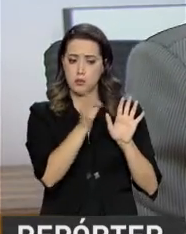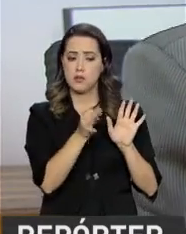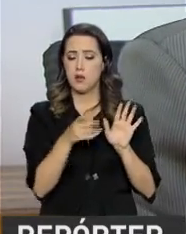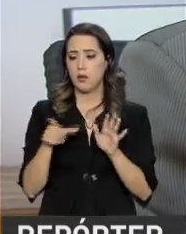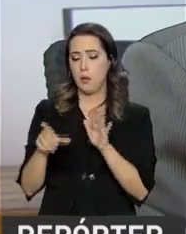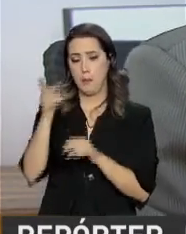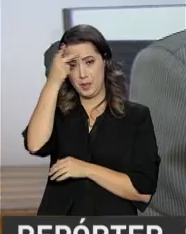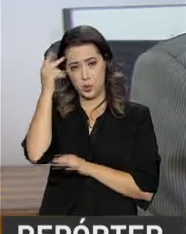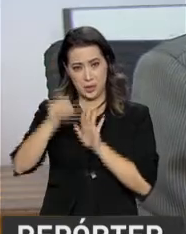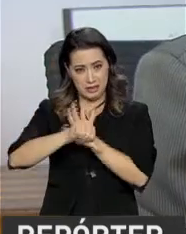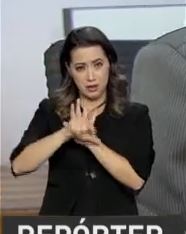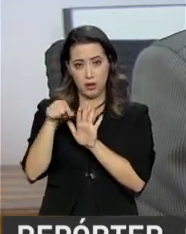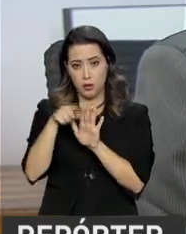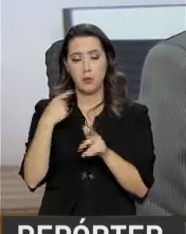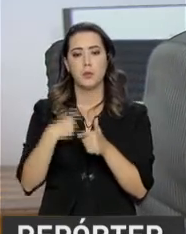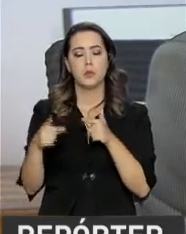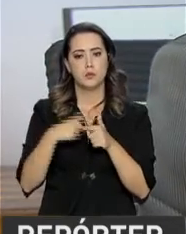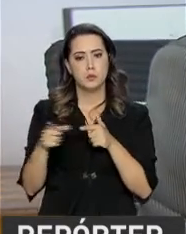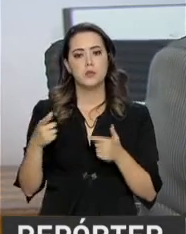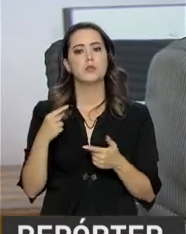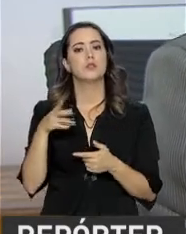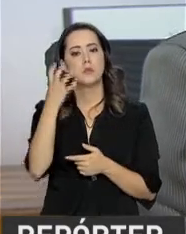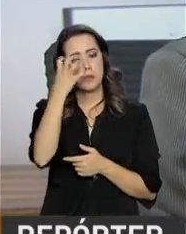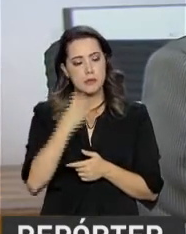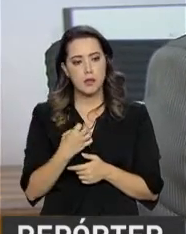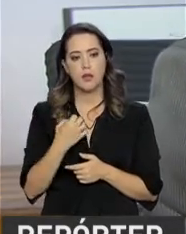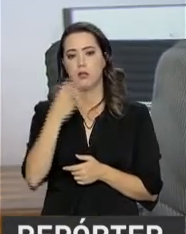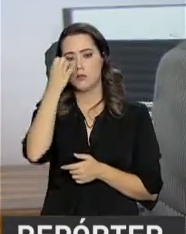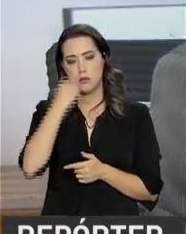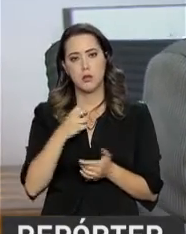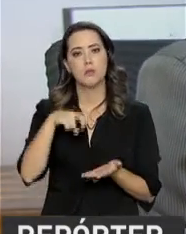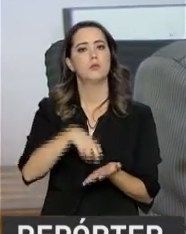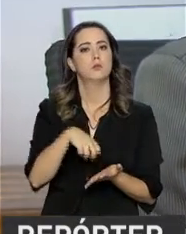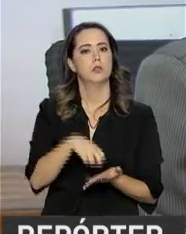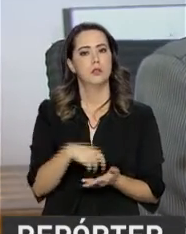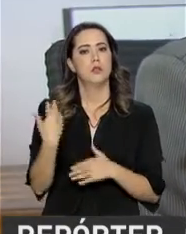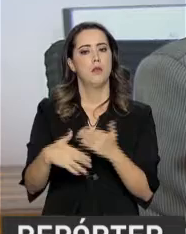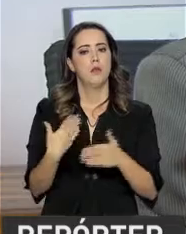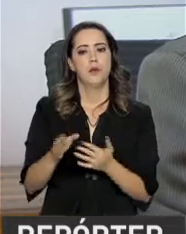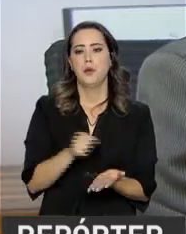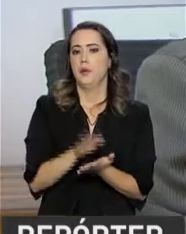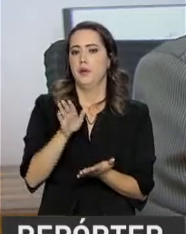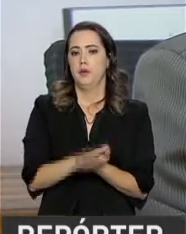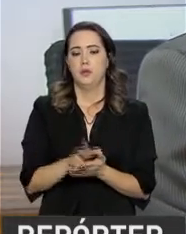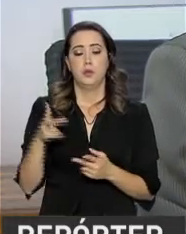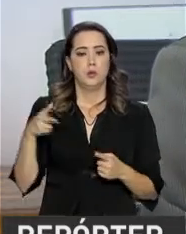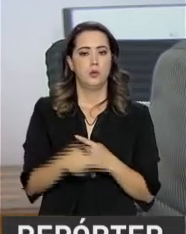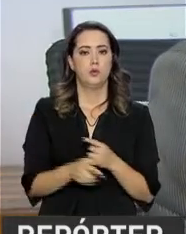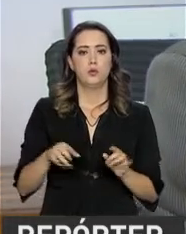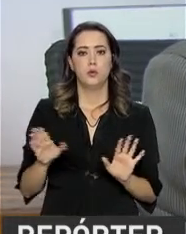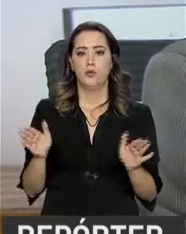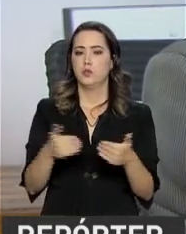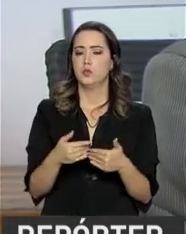ilegal aí sim terá problemas e sérios problemas sérias consequências que vão desde multas embargos de